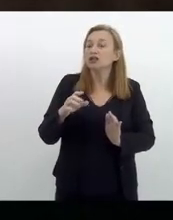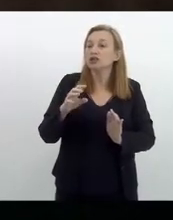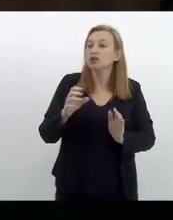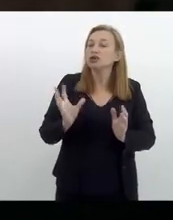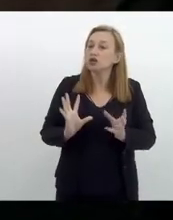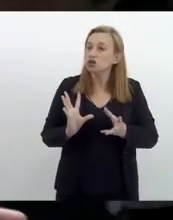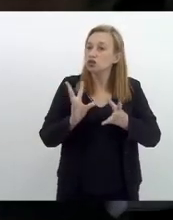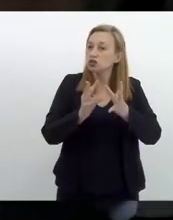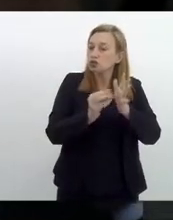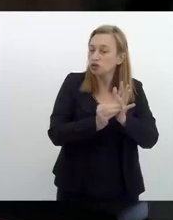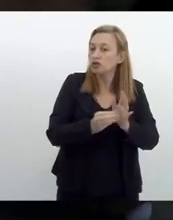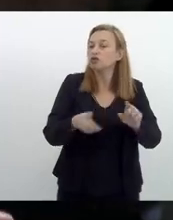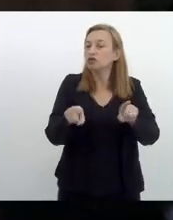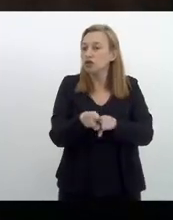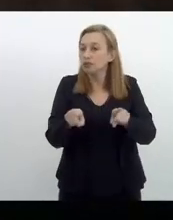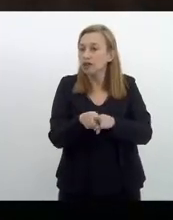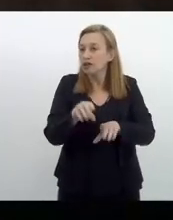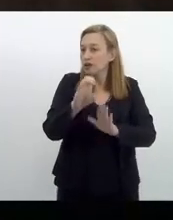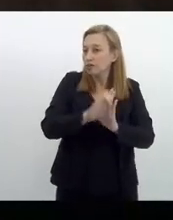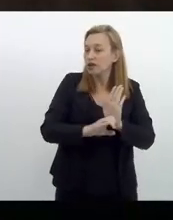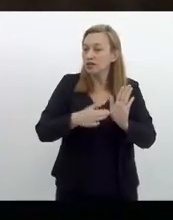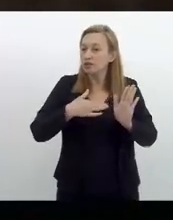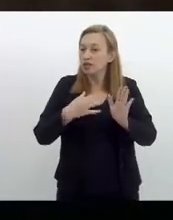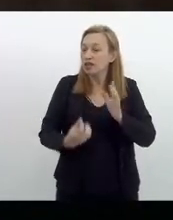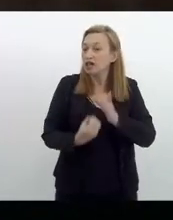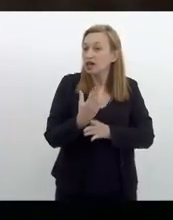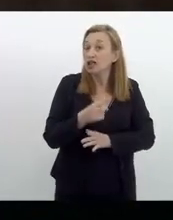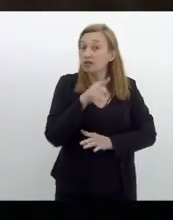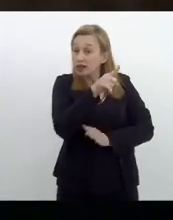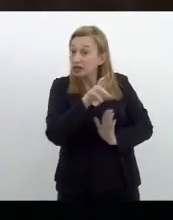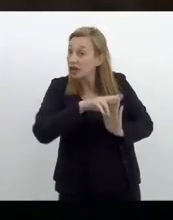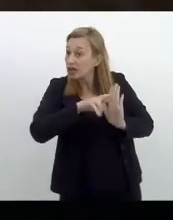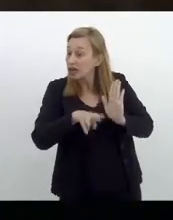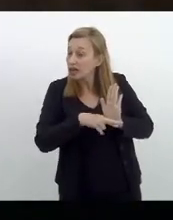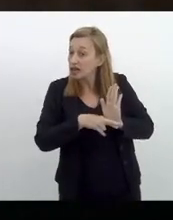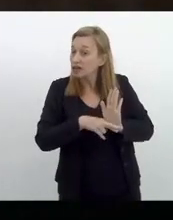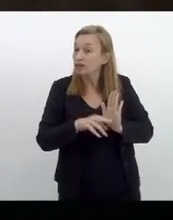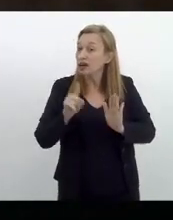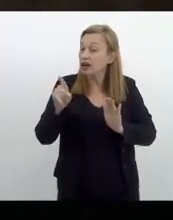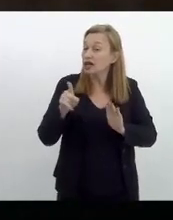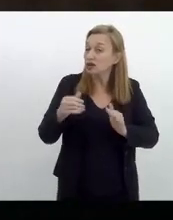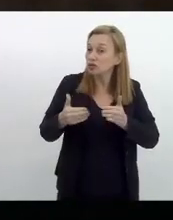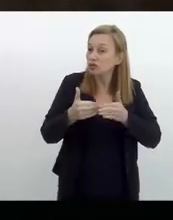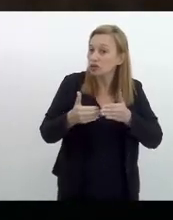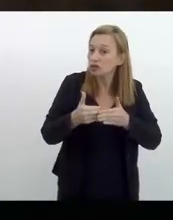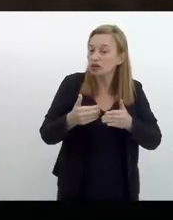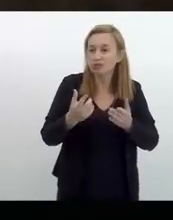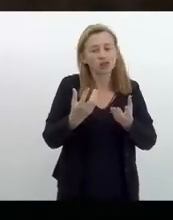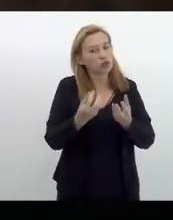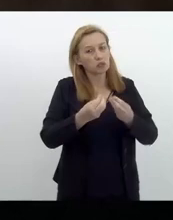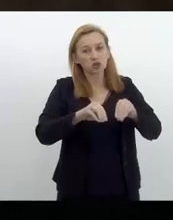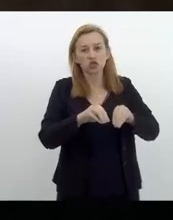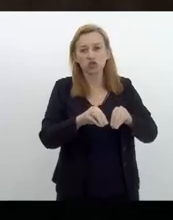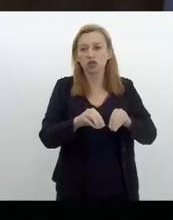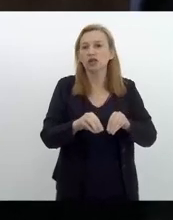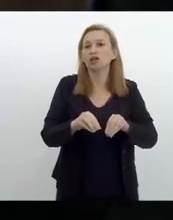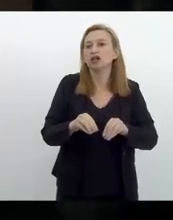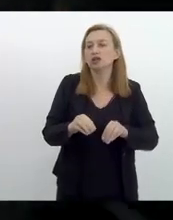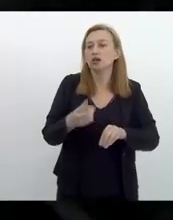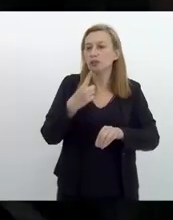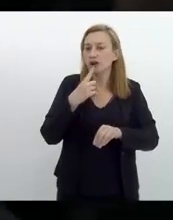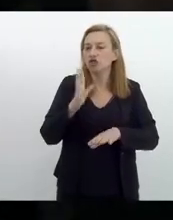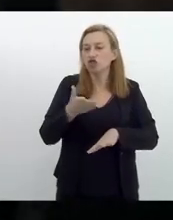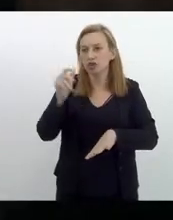nós emendamos numa emenda que é de minha autoria criando exatamente esse regramento para aqueles que estão se aproximando sem prejuízo daqueles que estão em vias de se aposentar.